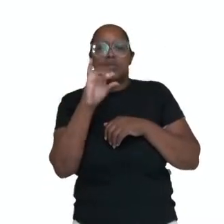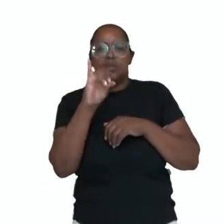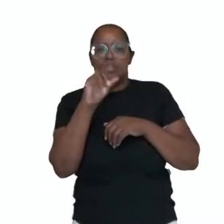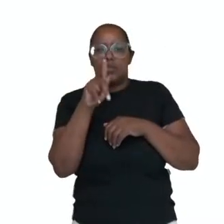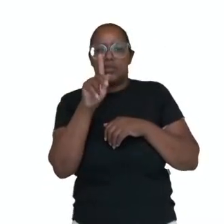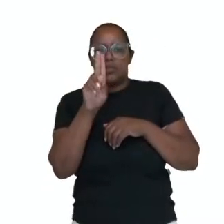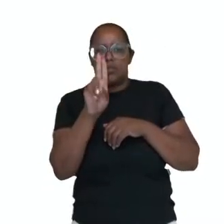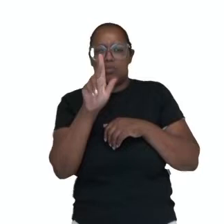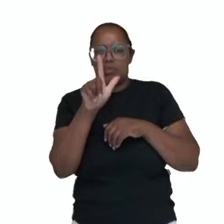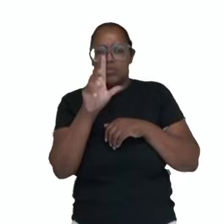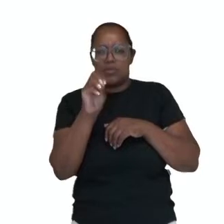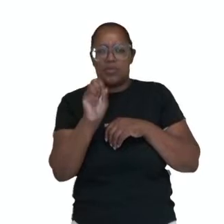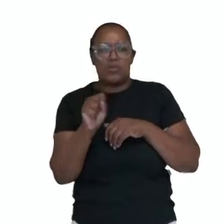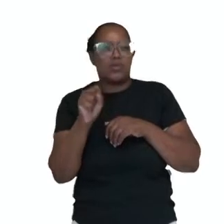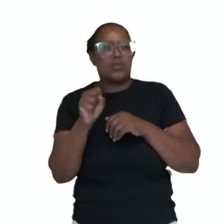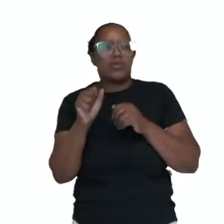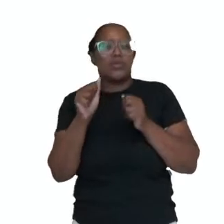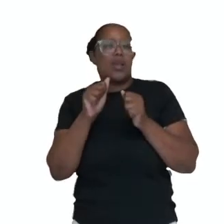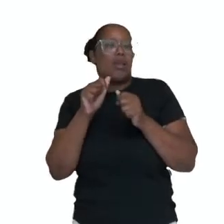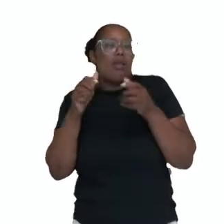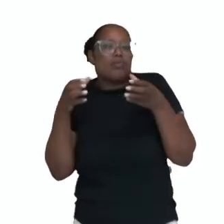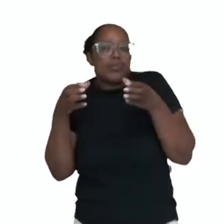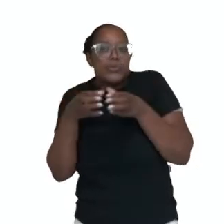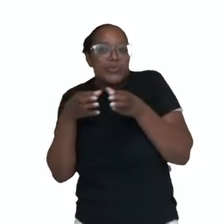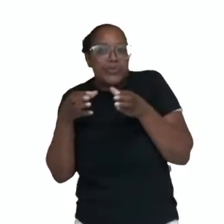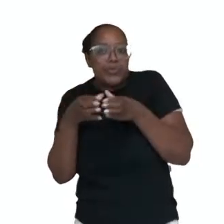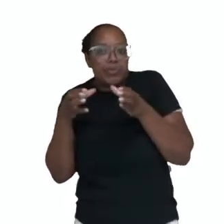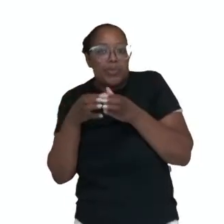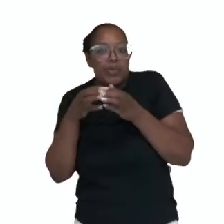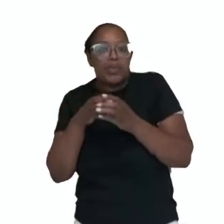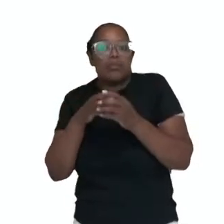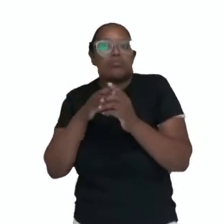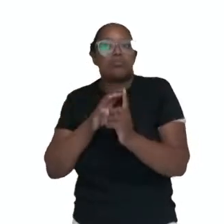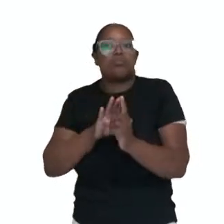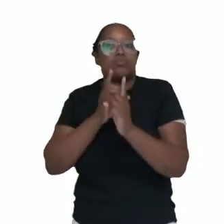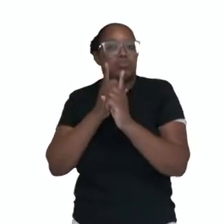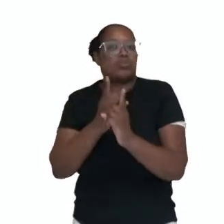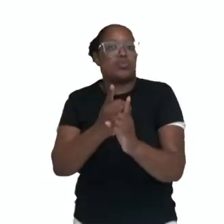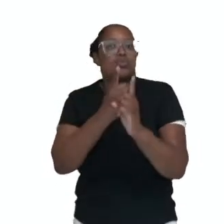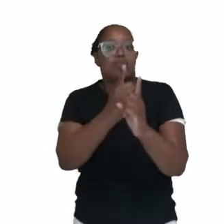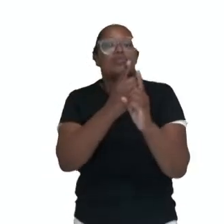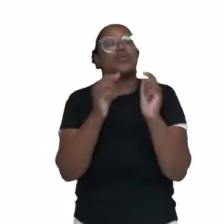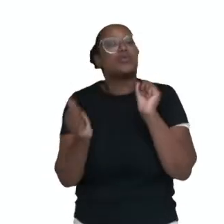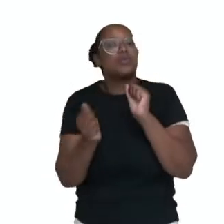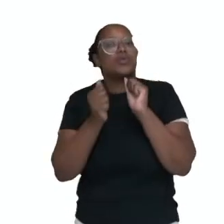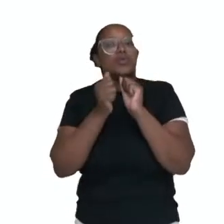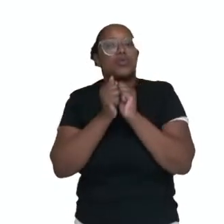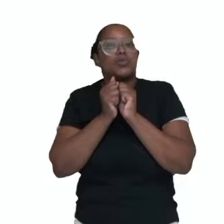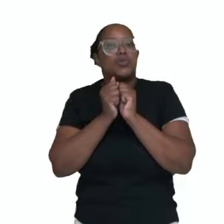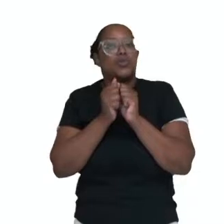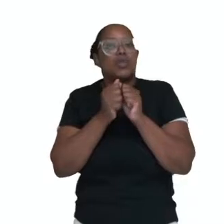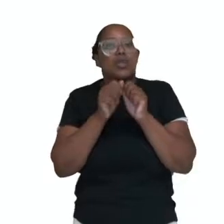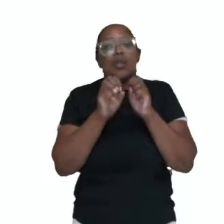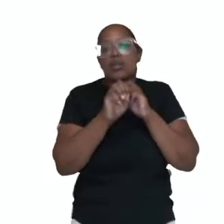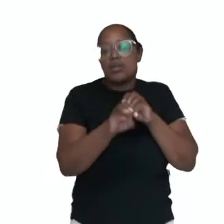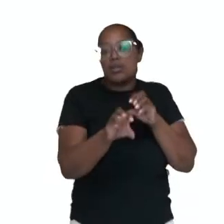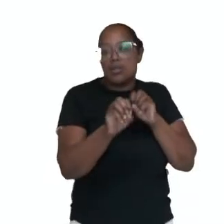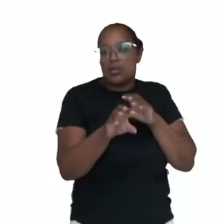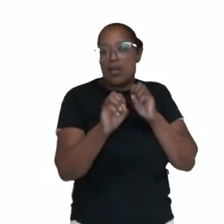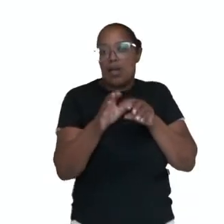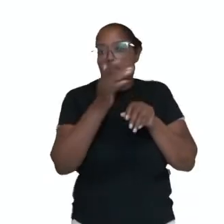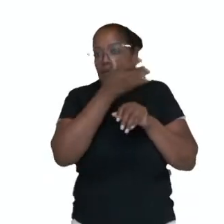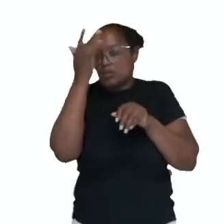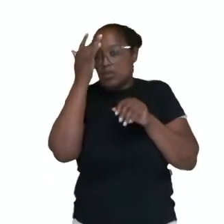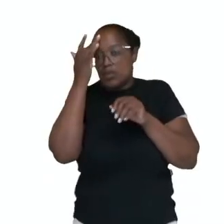grega que significa ambulante ou itinerante, devido ao hábito de Aristóteles de ensinar ao ar livre, e